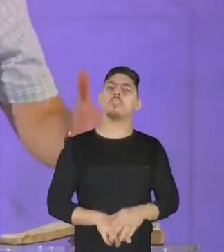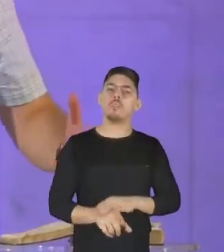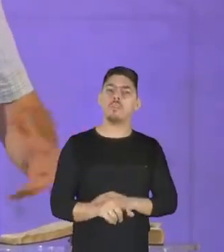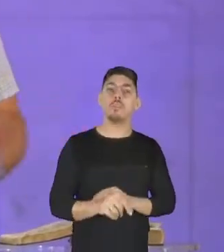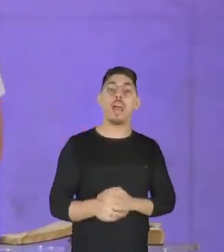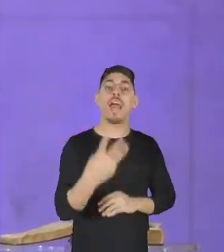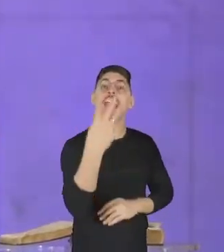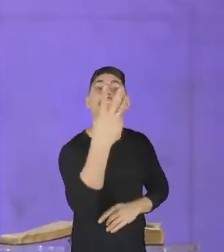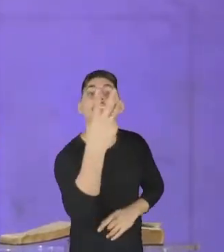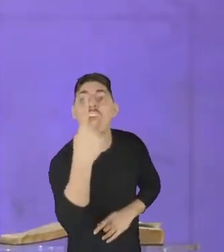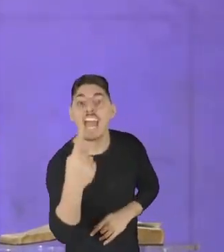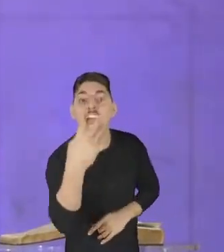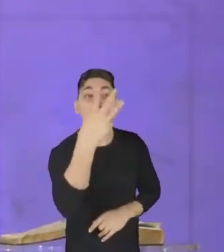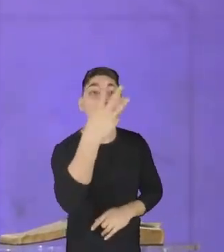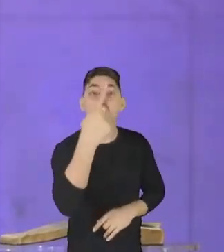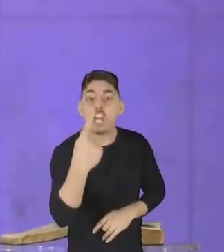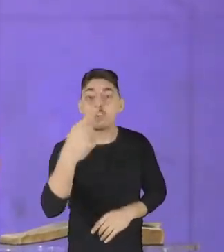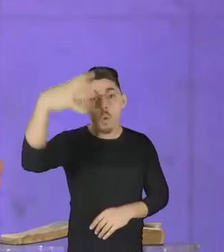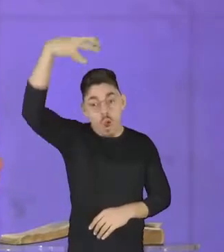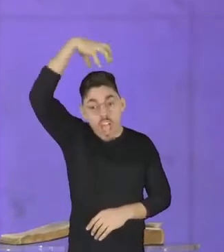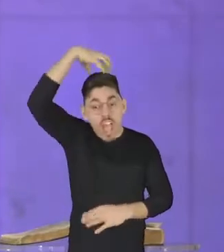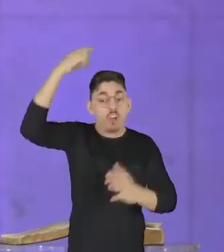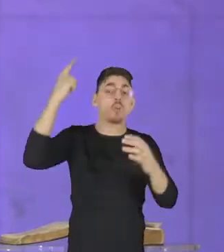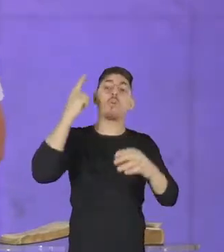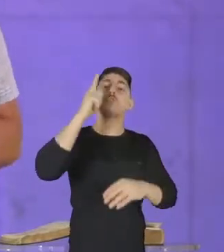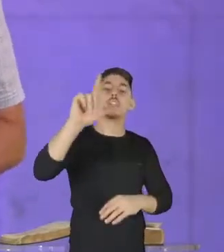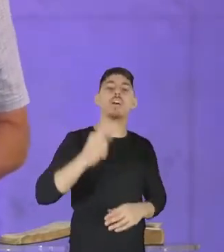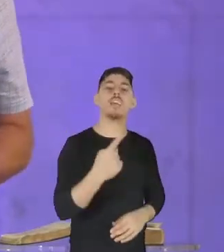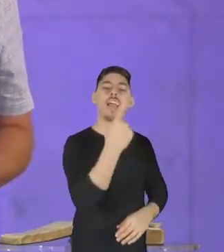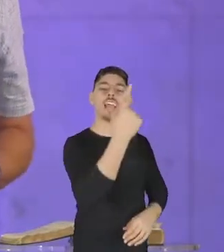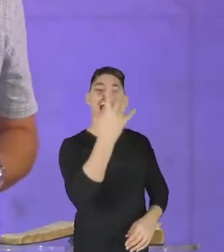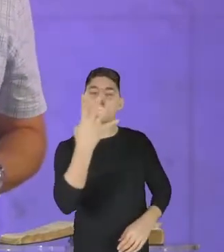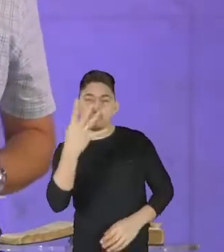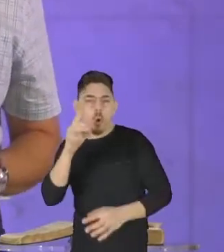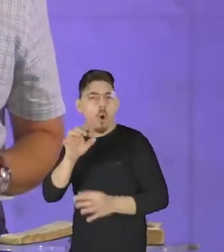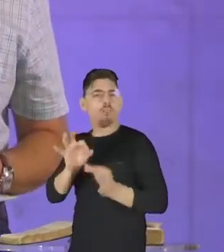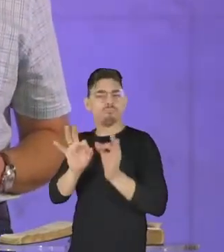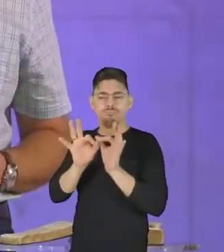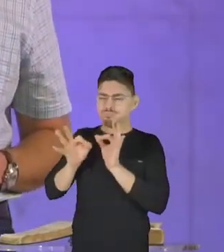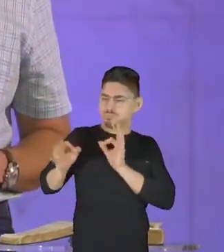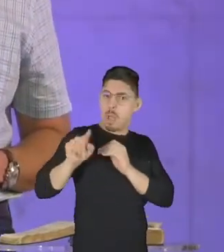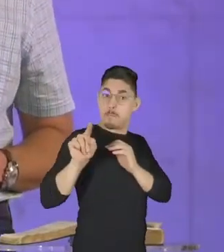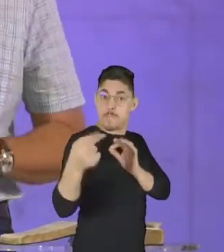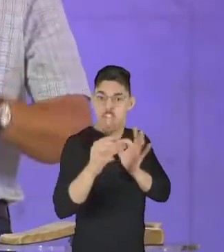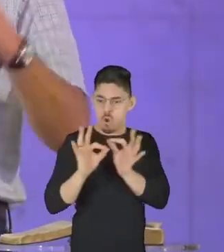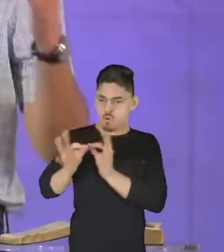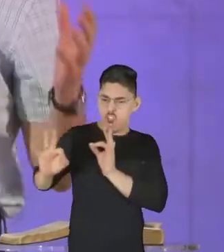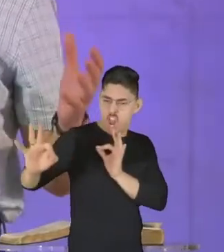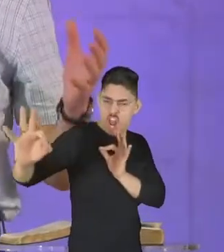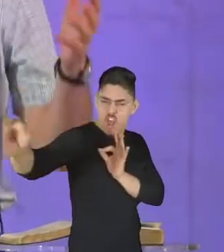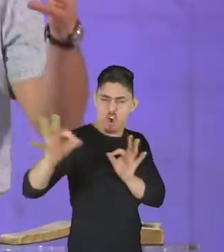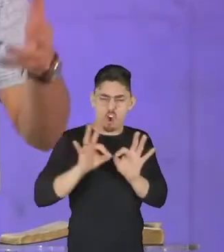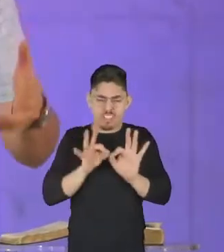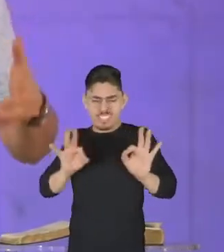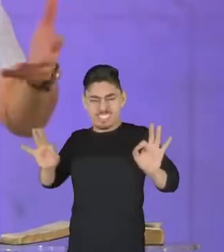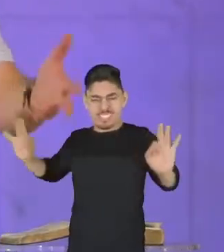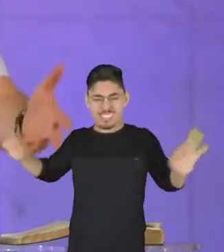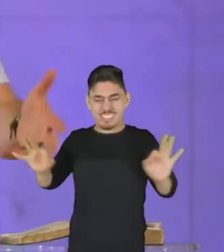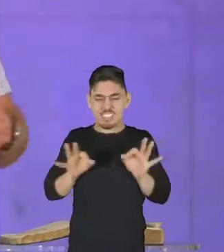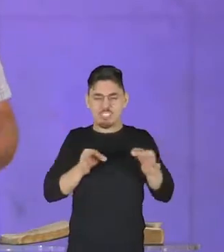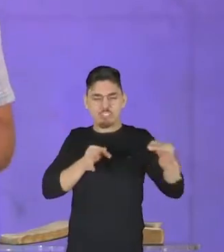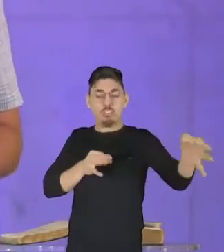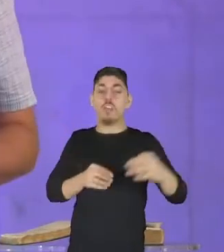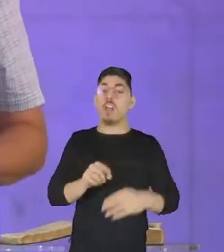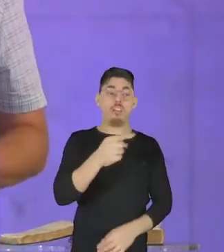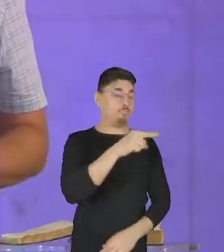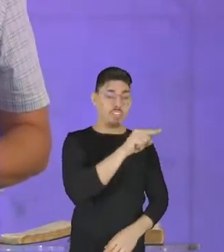31 reis foram conquistados, 14 mil quilômetros quadrados de área ocupada. Não simplesmente chegaram, cortaram a